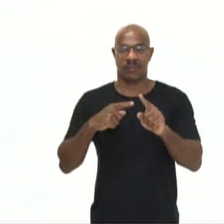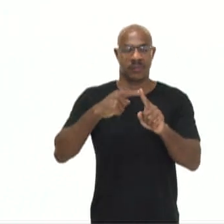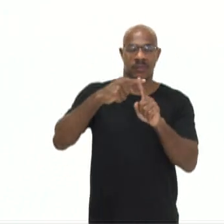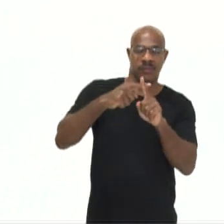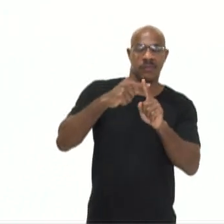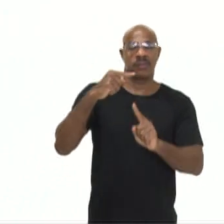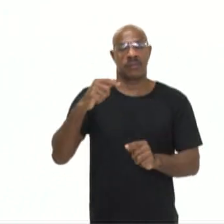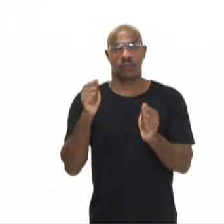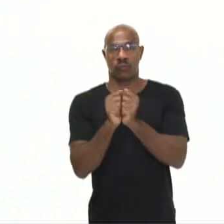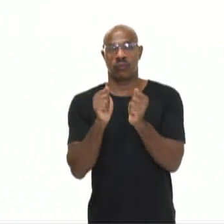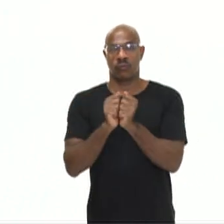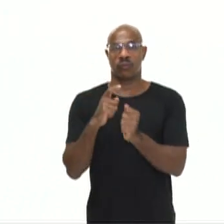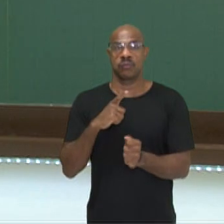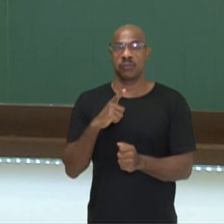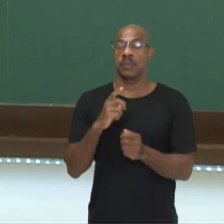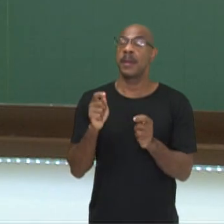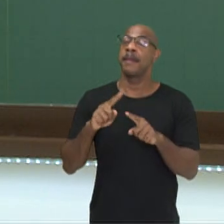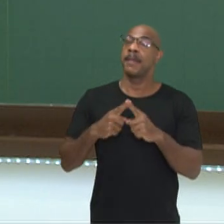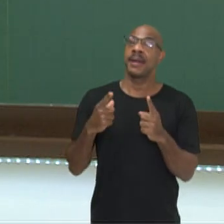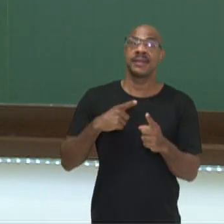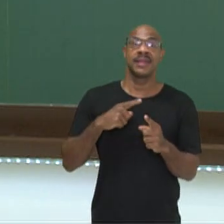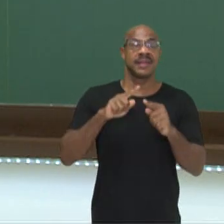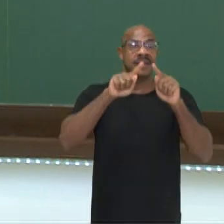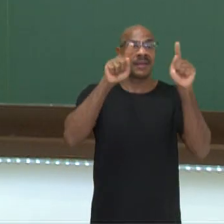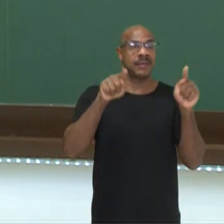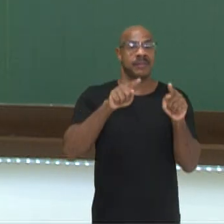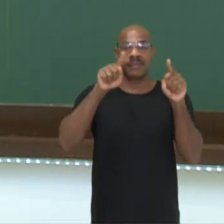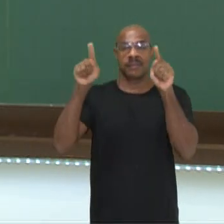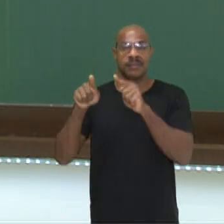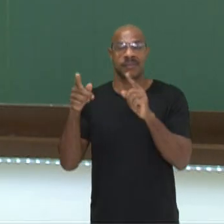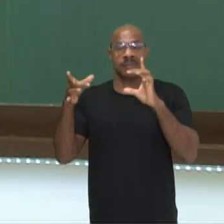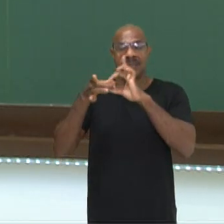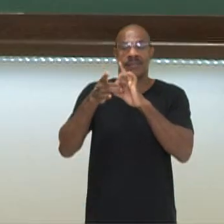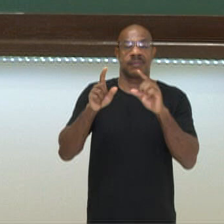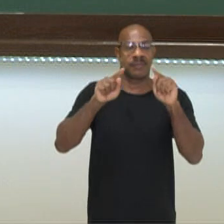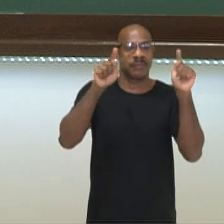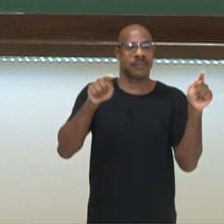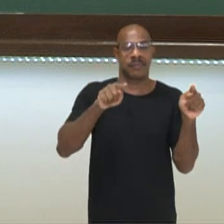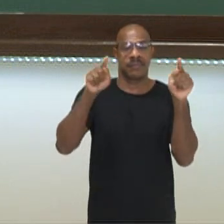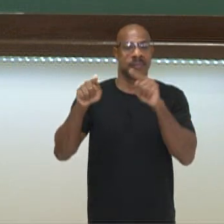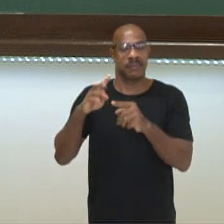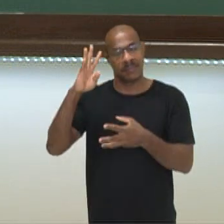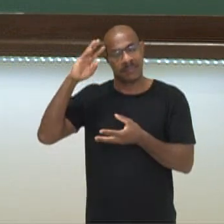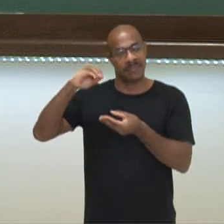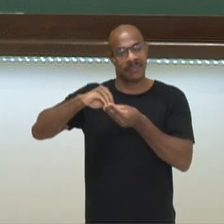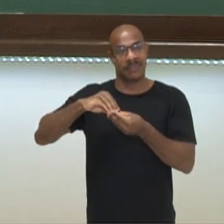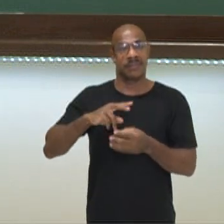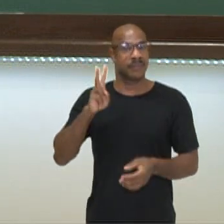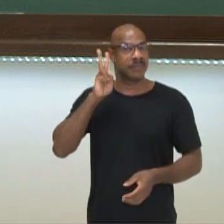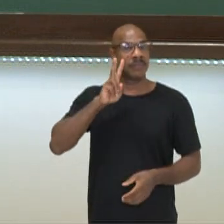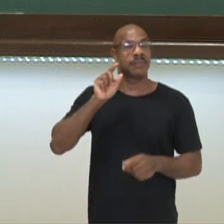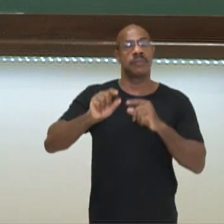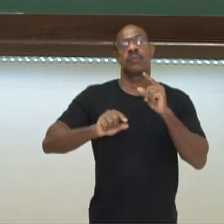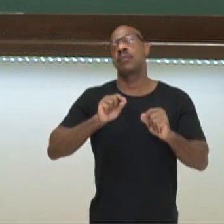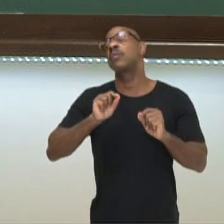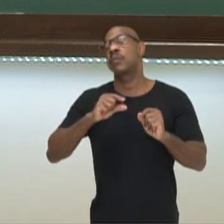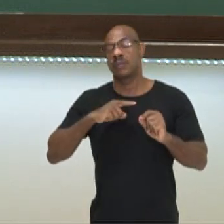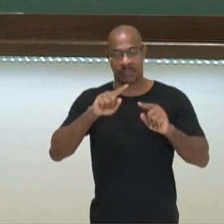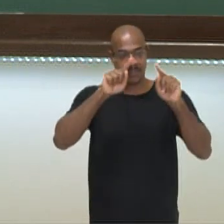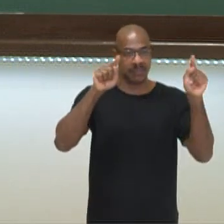e subtração, só que eu tenho sinais de associação. E eu tenho que lembrar o quê? Quando eu tenho sinal de